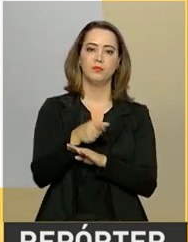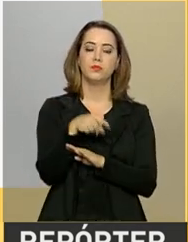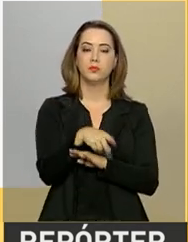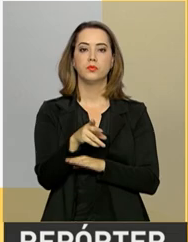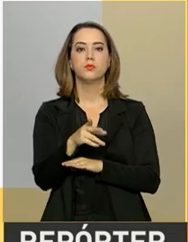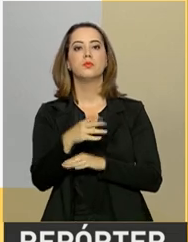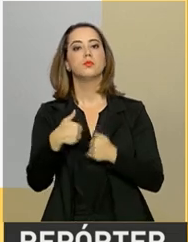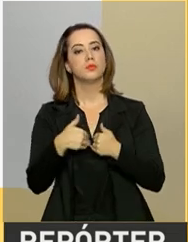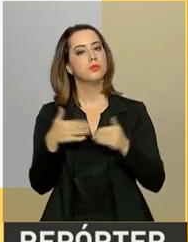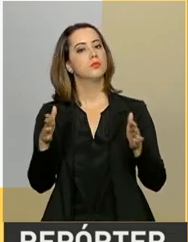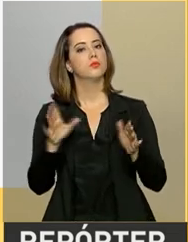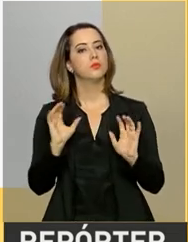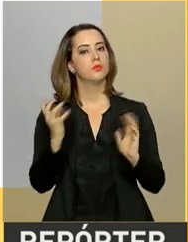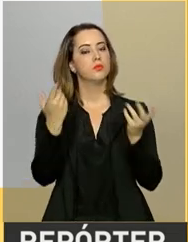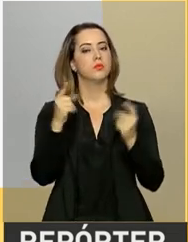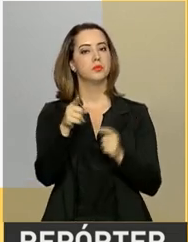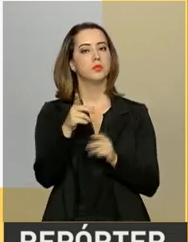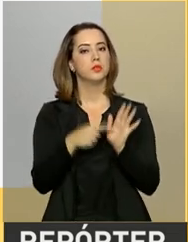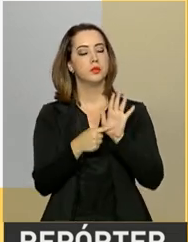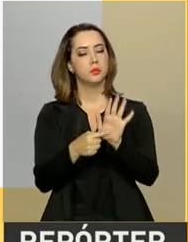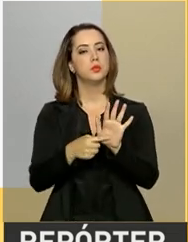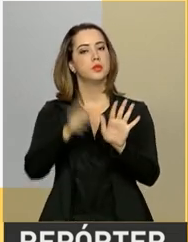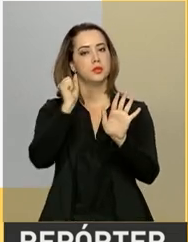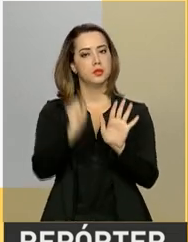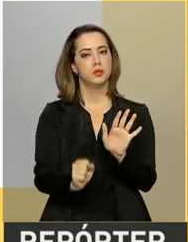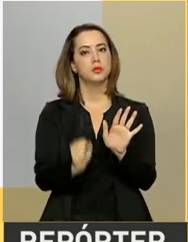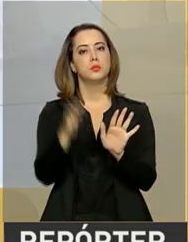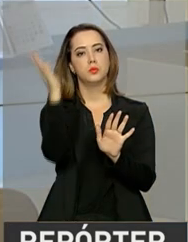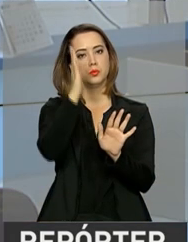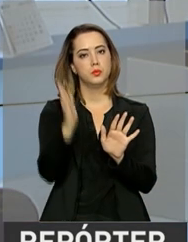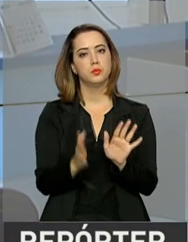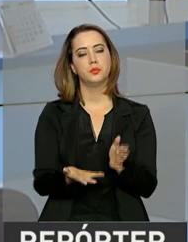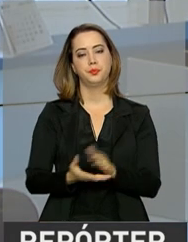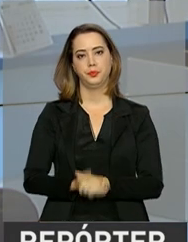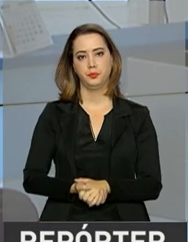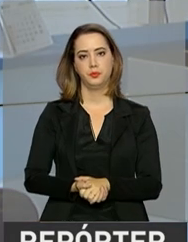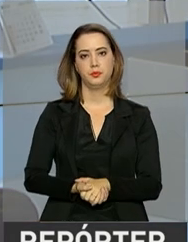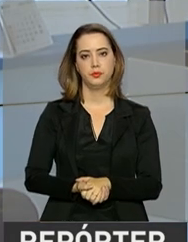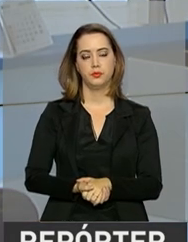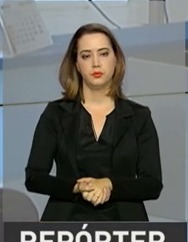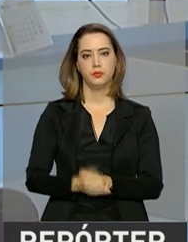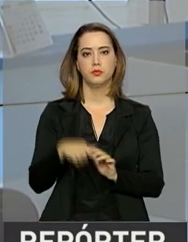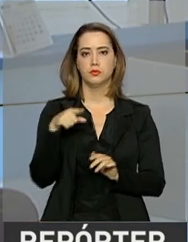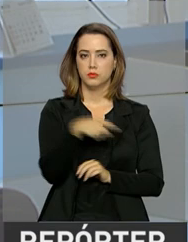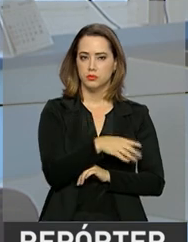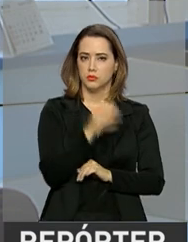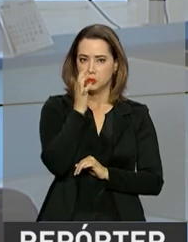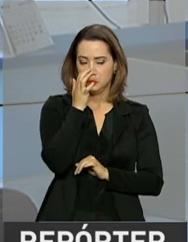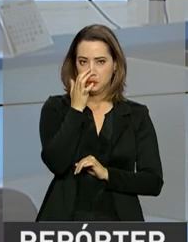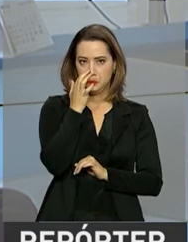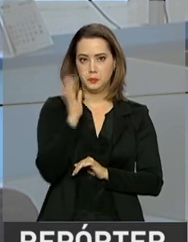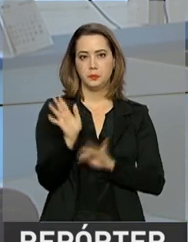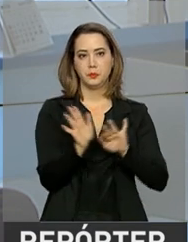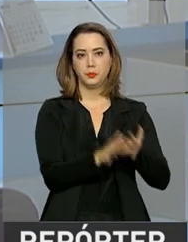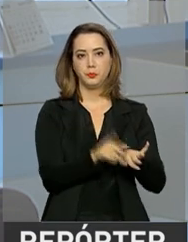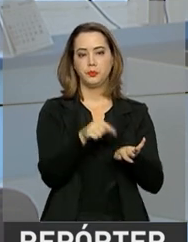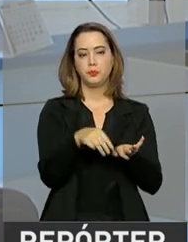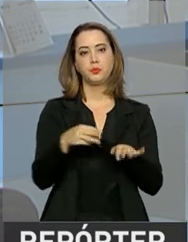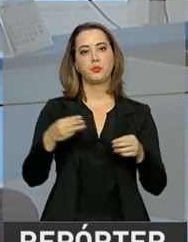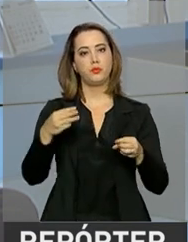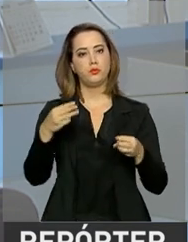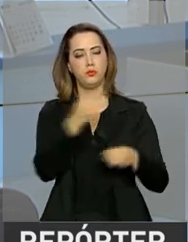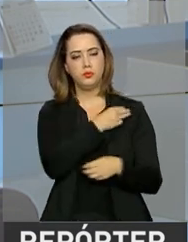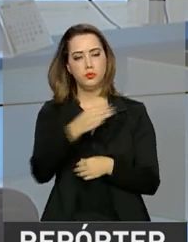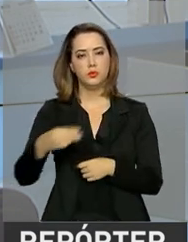empreendimento que mostra digamos assim as potencialidades do nosso país uma operação do Ministério da Transparência e da polícia federal